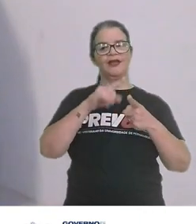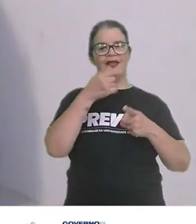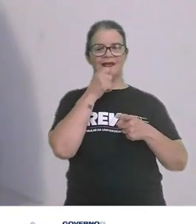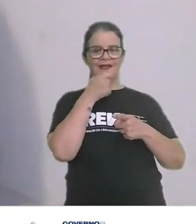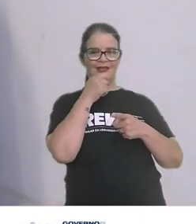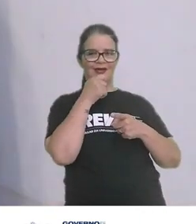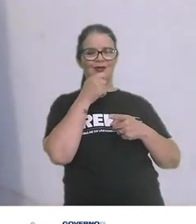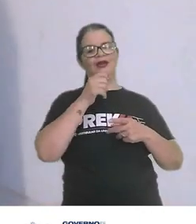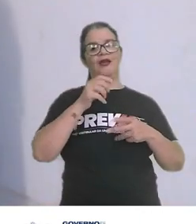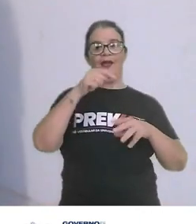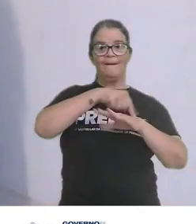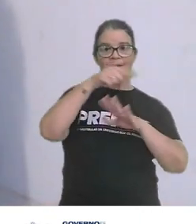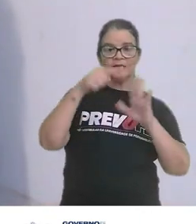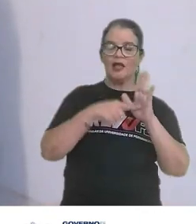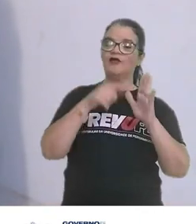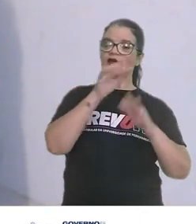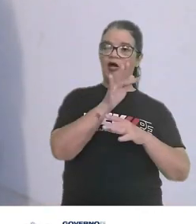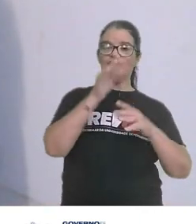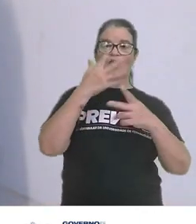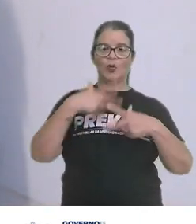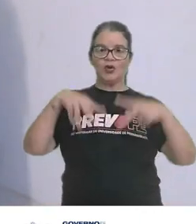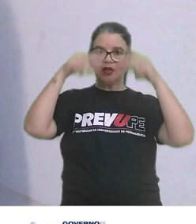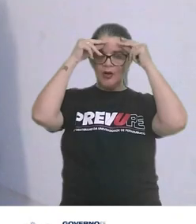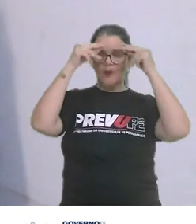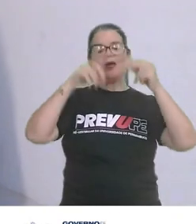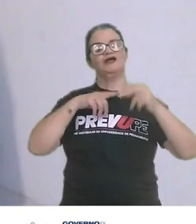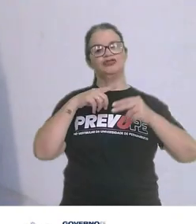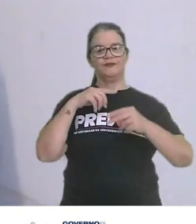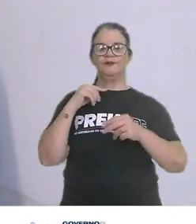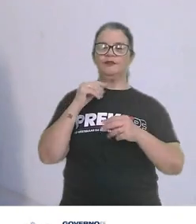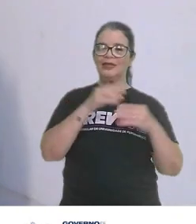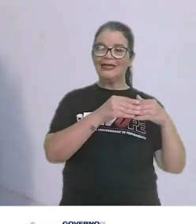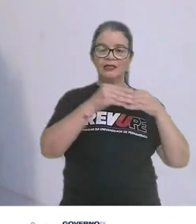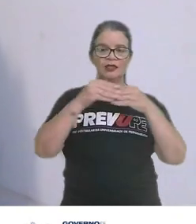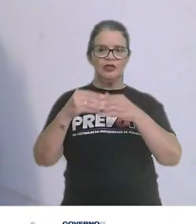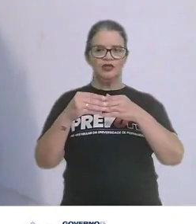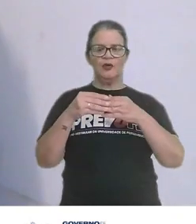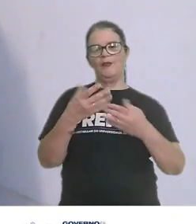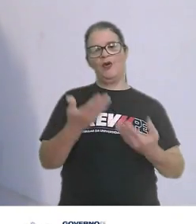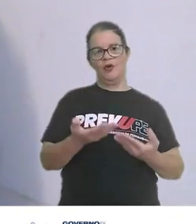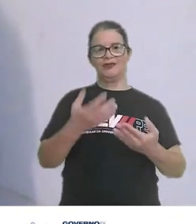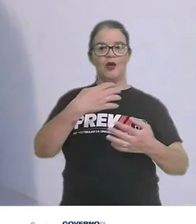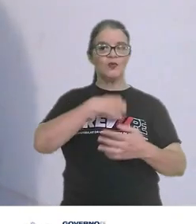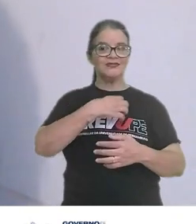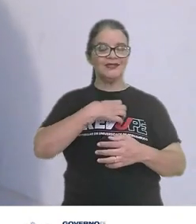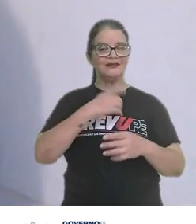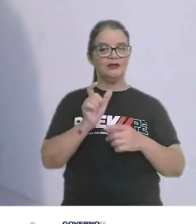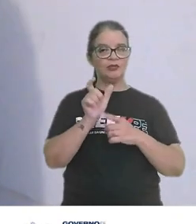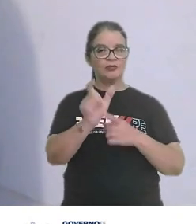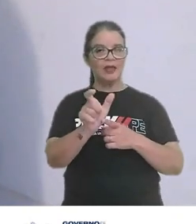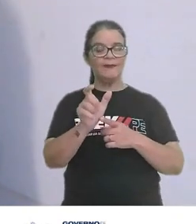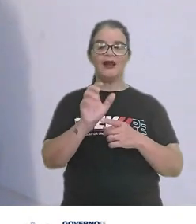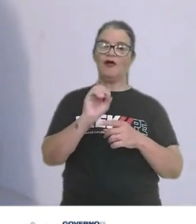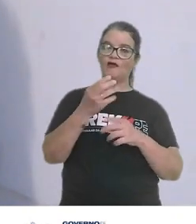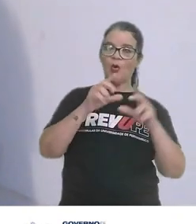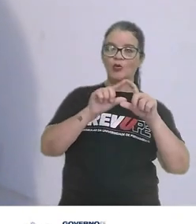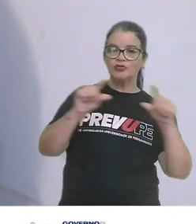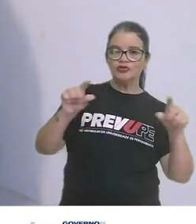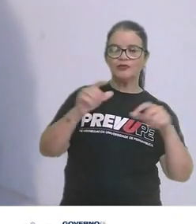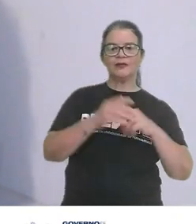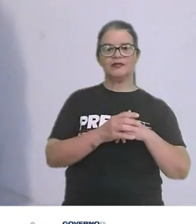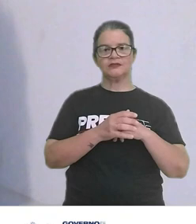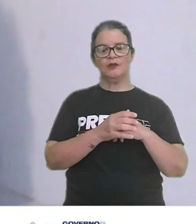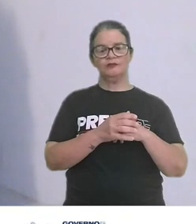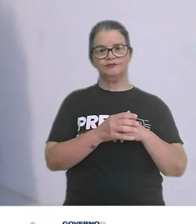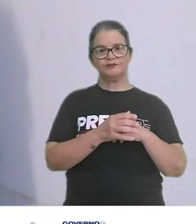a ironia. A metáfora é uma figura de linguagem que transporta o sentido da palavra ou de uma